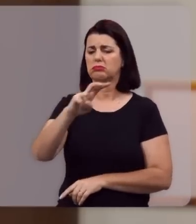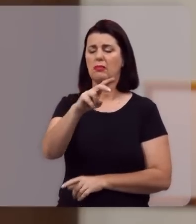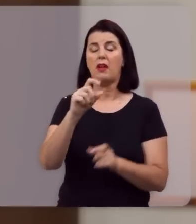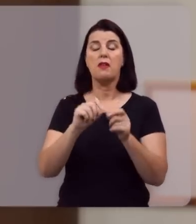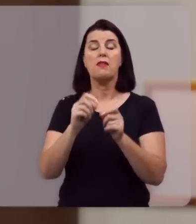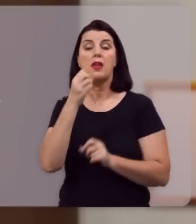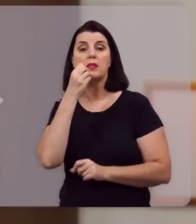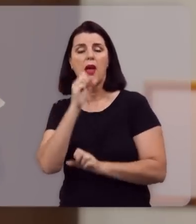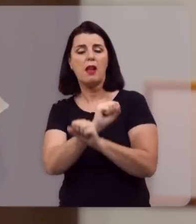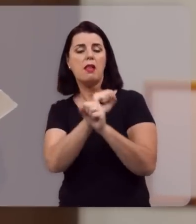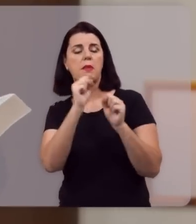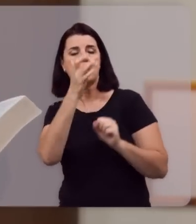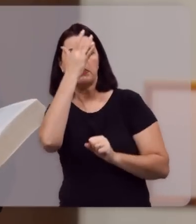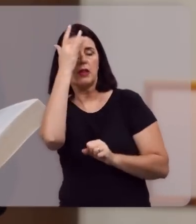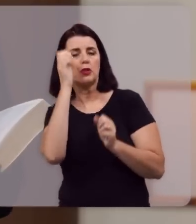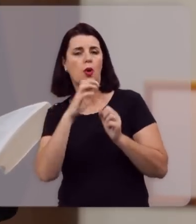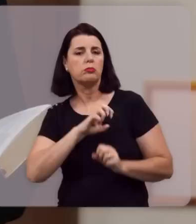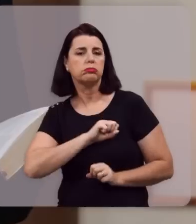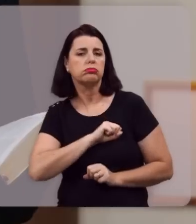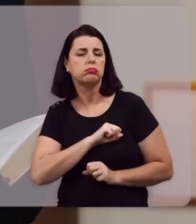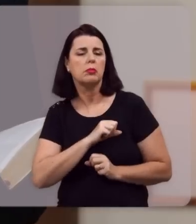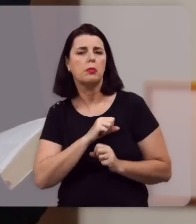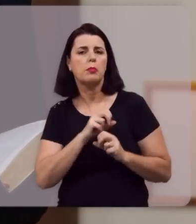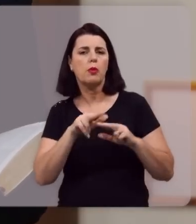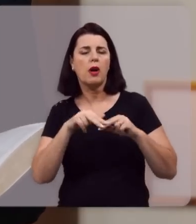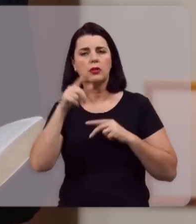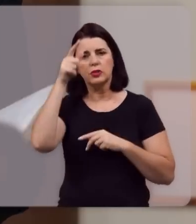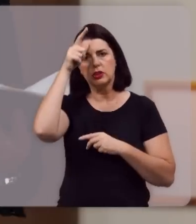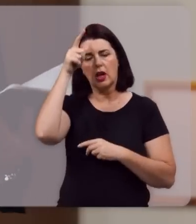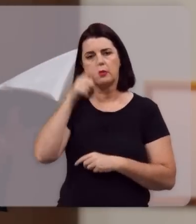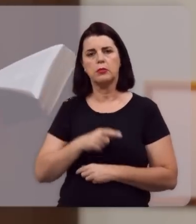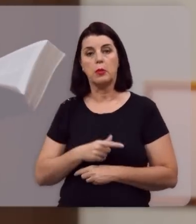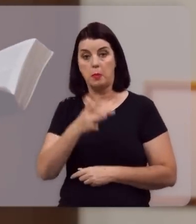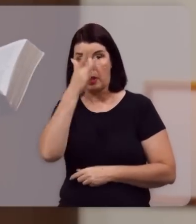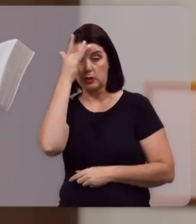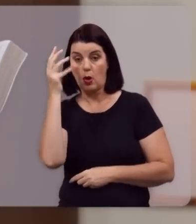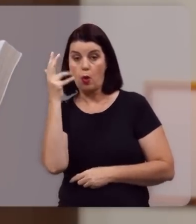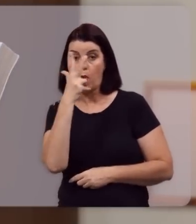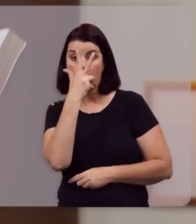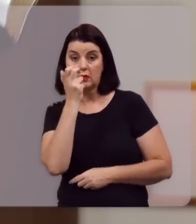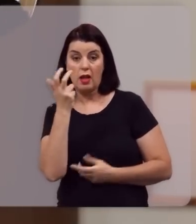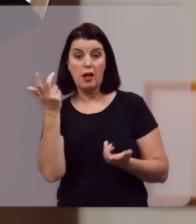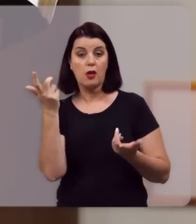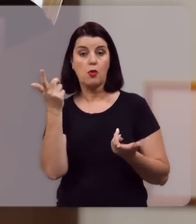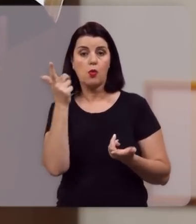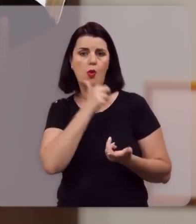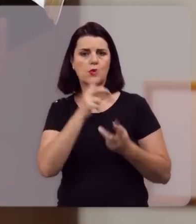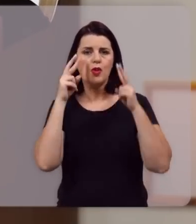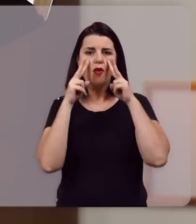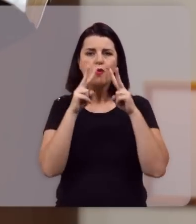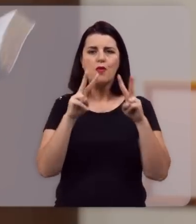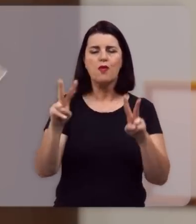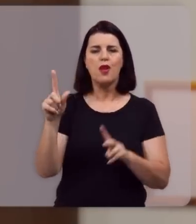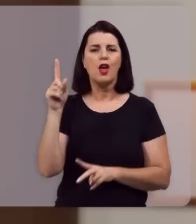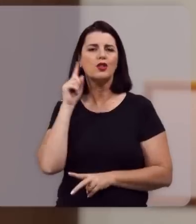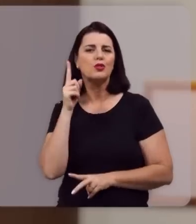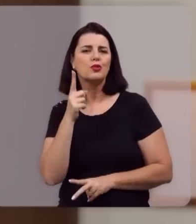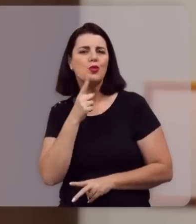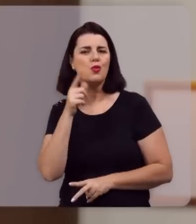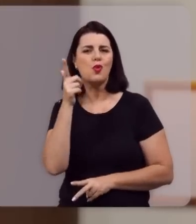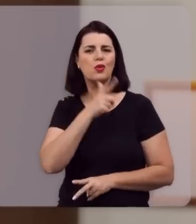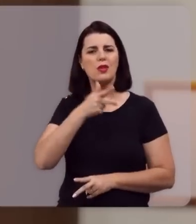parte fazendo o bem, libertando os oprimidos do diabo. Os cegos viram, os surdos ouviram, os